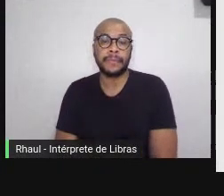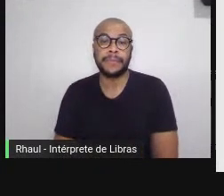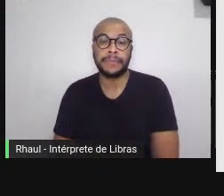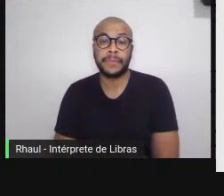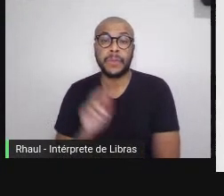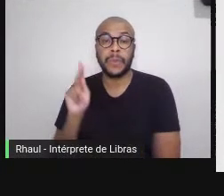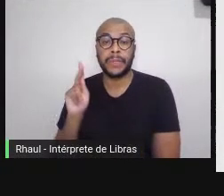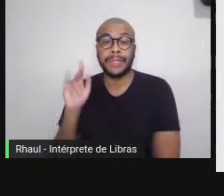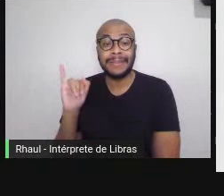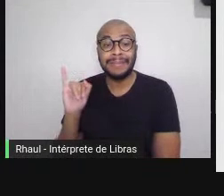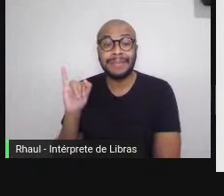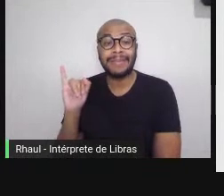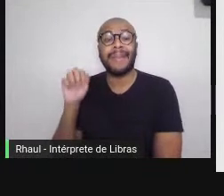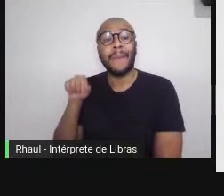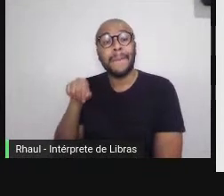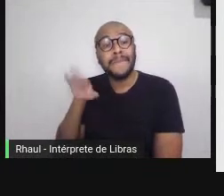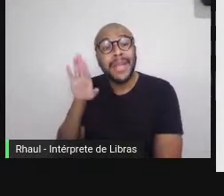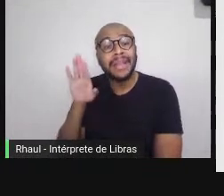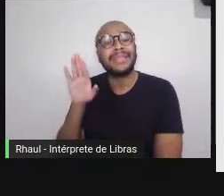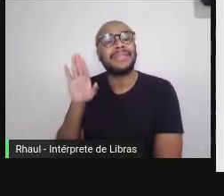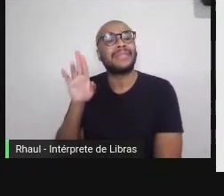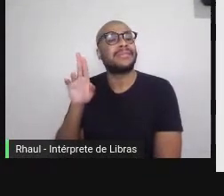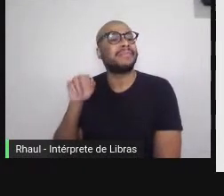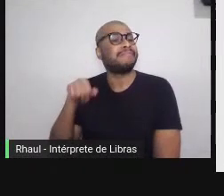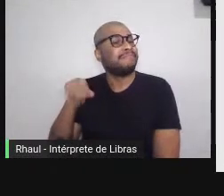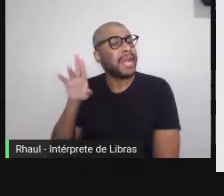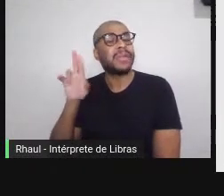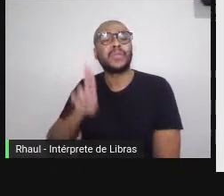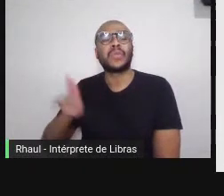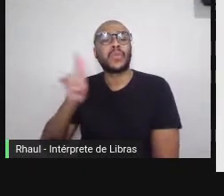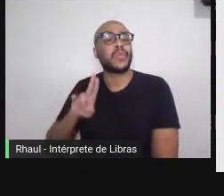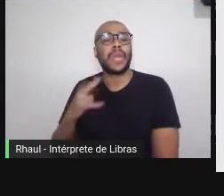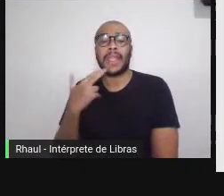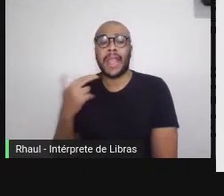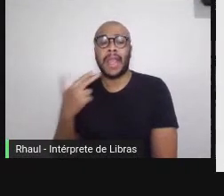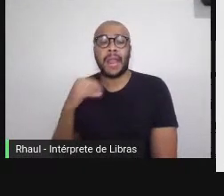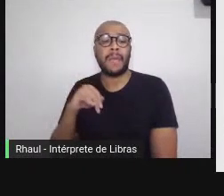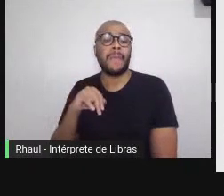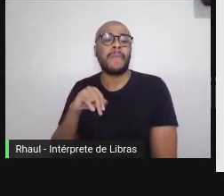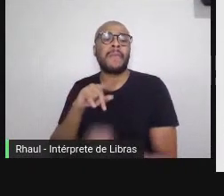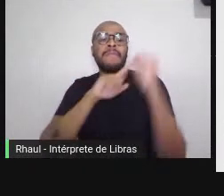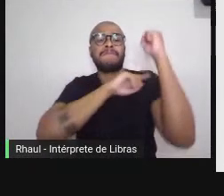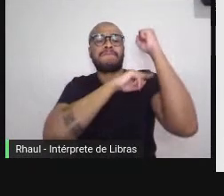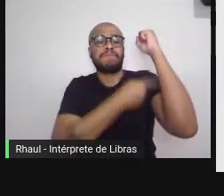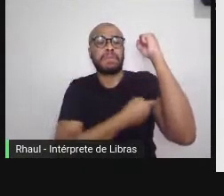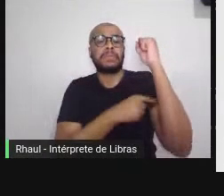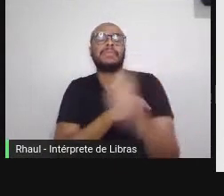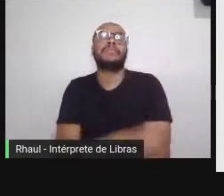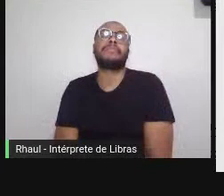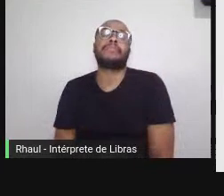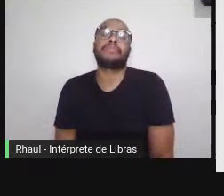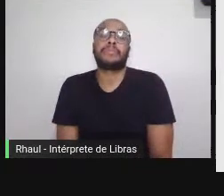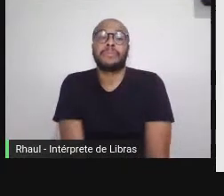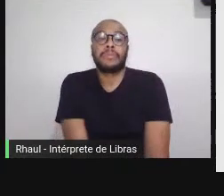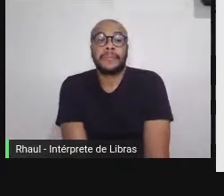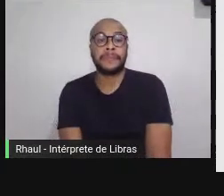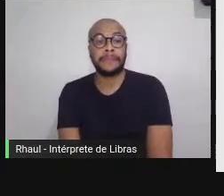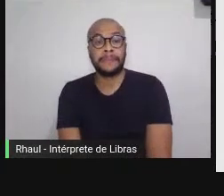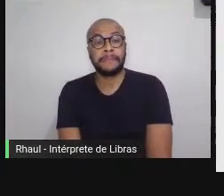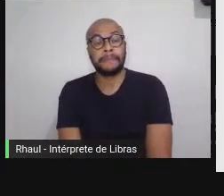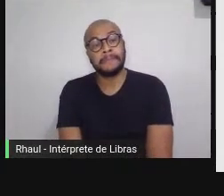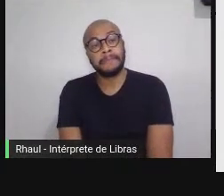com certeza, é esse sufixo mais produtivo na língua polonesa na criação dos sobrenomes. I dlaczego tak jest?